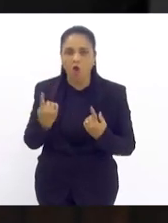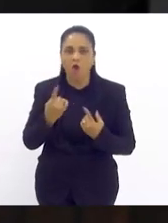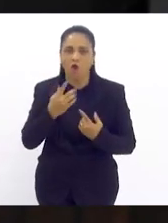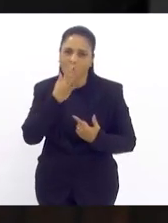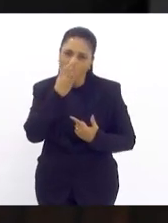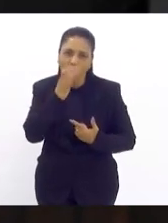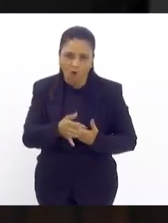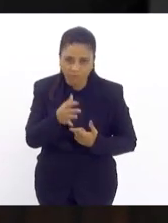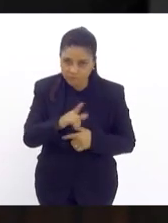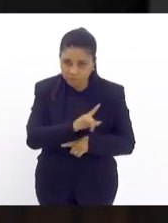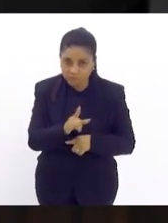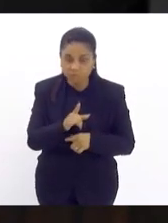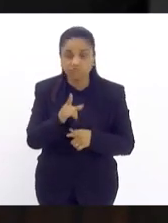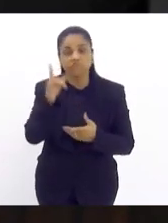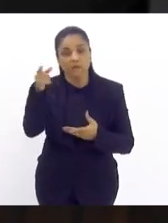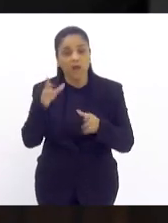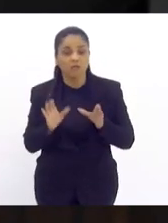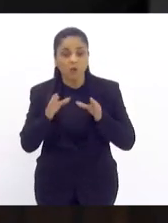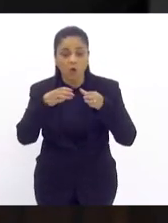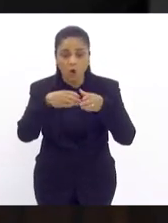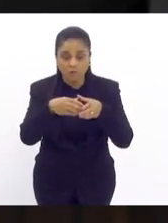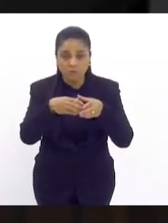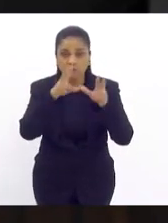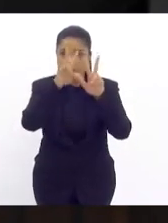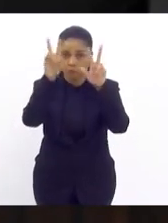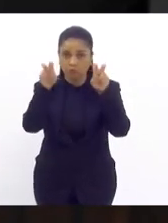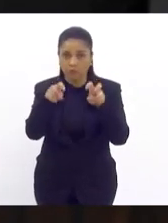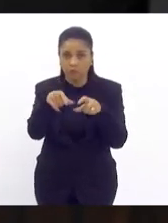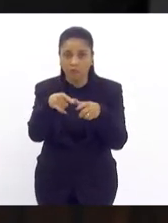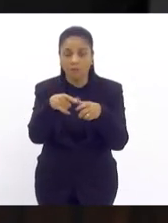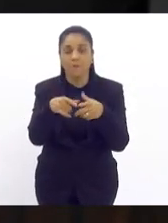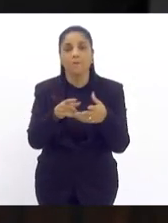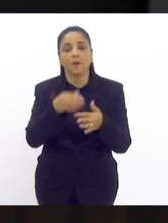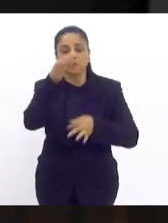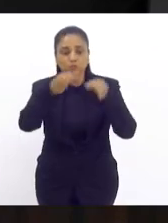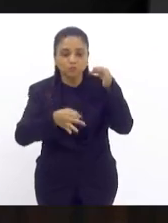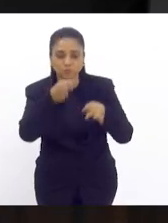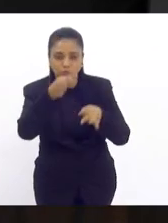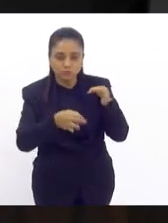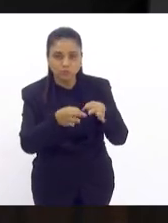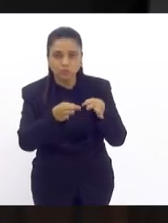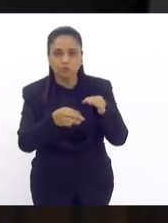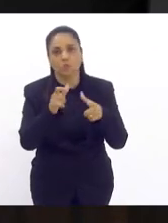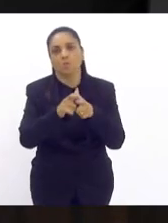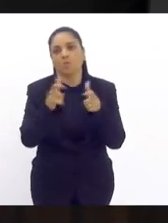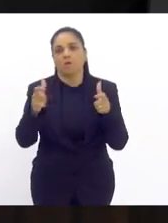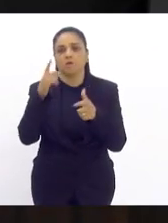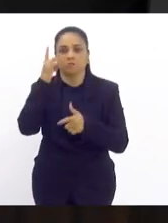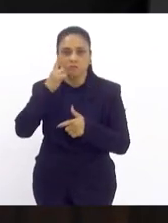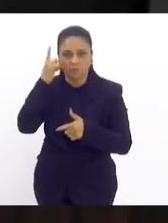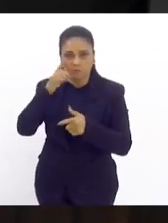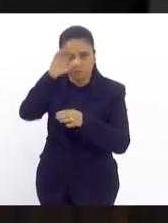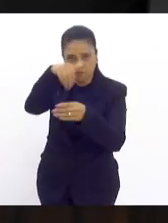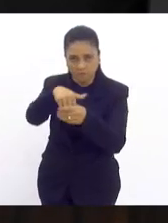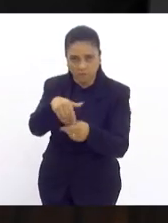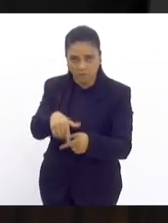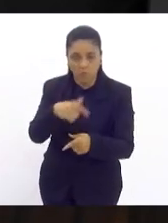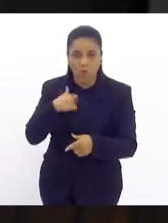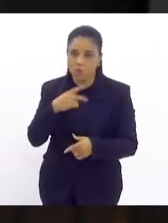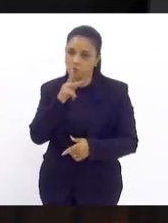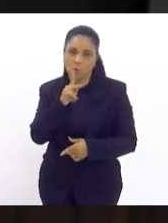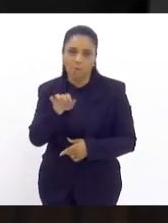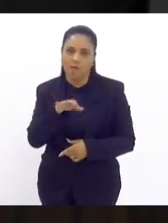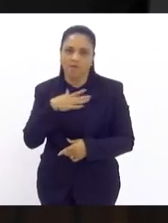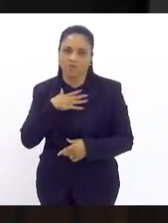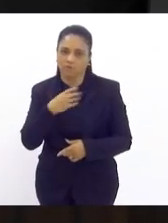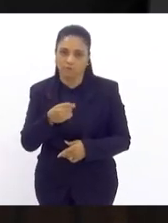recorra a comissão temática pertinente pra gente julgar de acordo com a maioria da casa eu não sou pai de filho